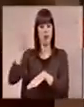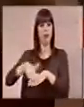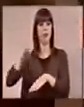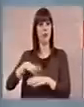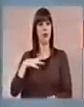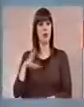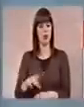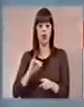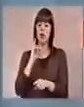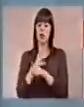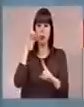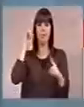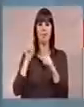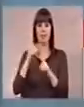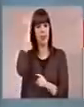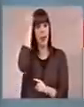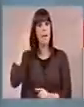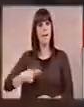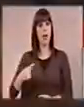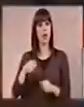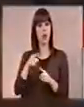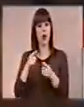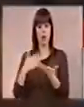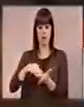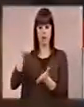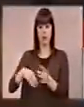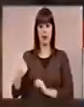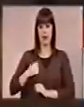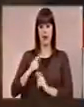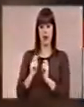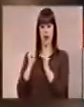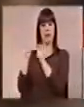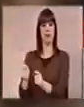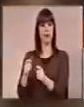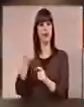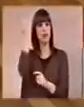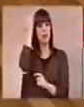país é outra meta da bastonária empossada este sábado